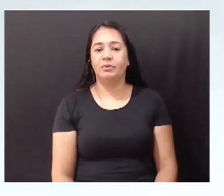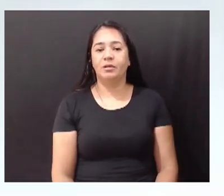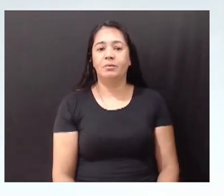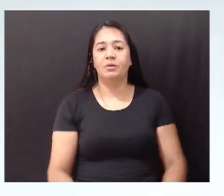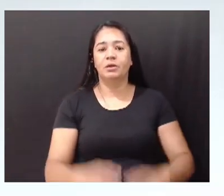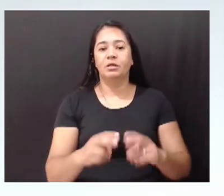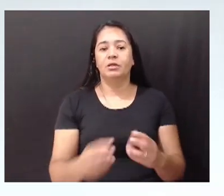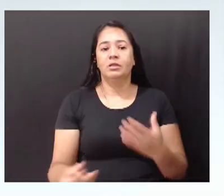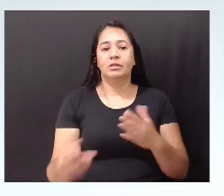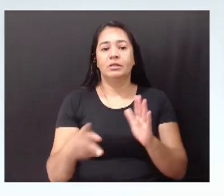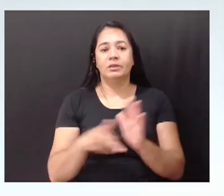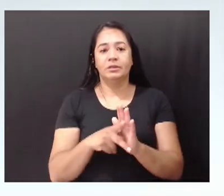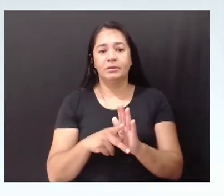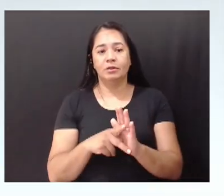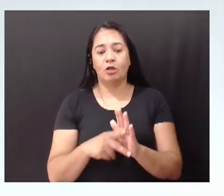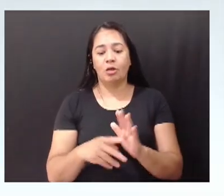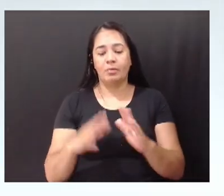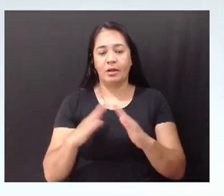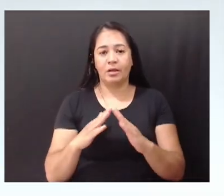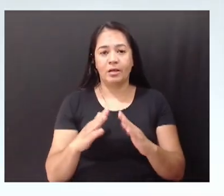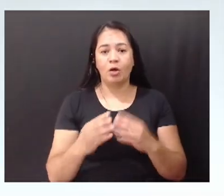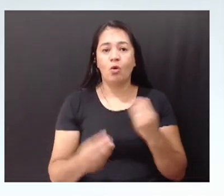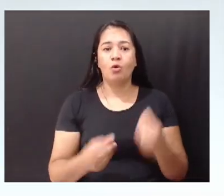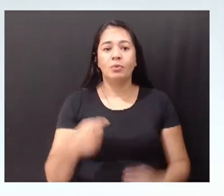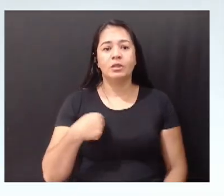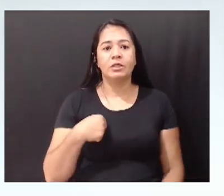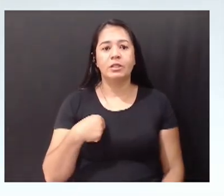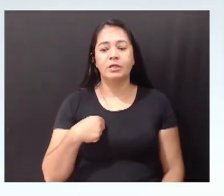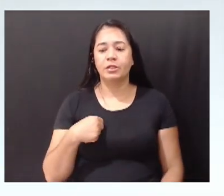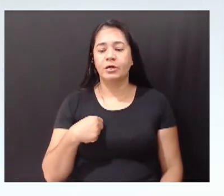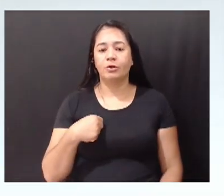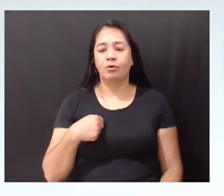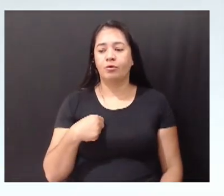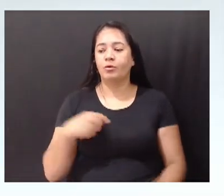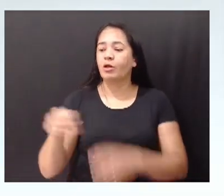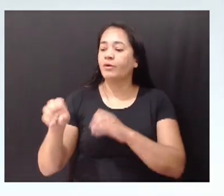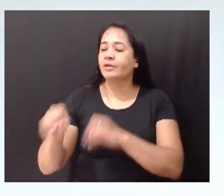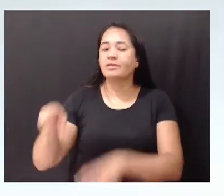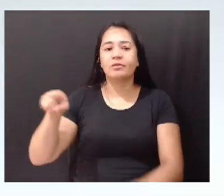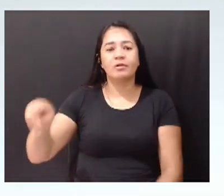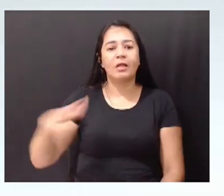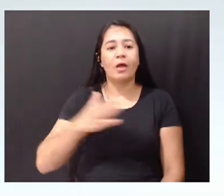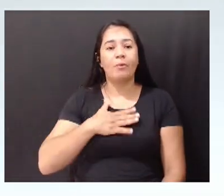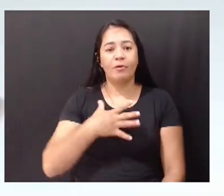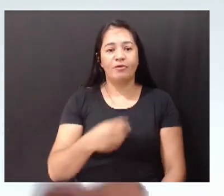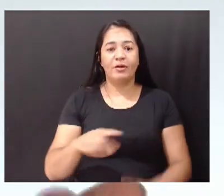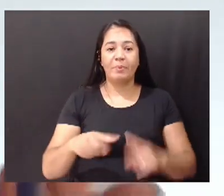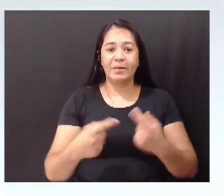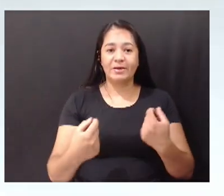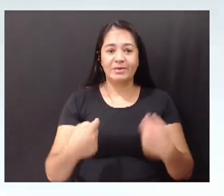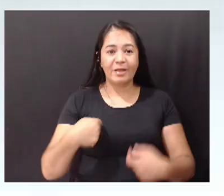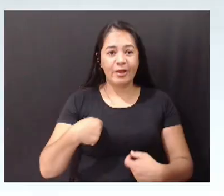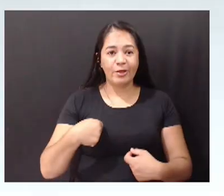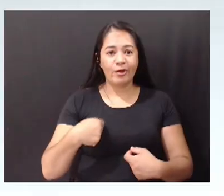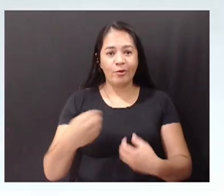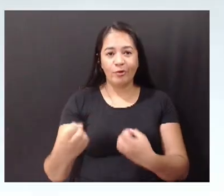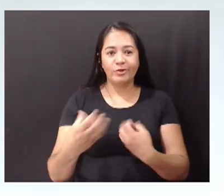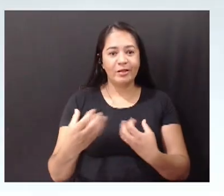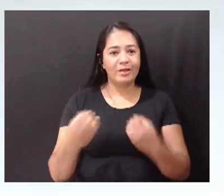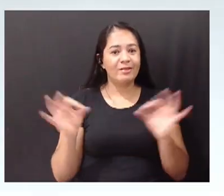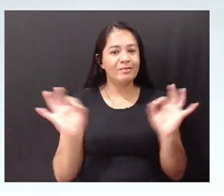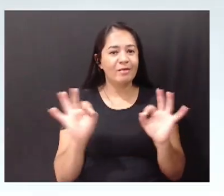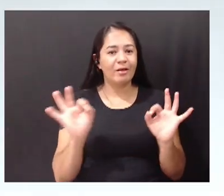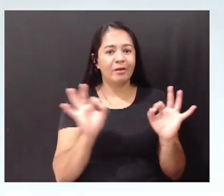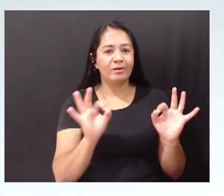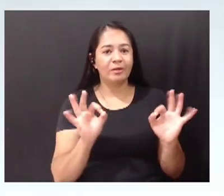ambiente. Então, como que eu vou educar meu filho se eu não me educo no processo relacionado a essa questão das